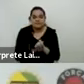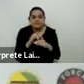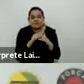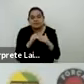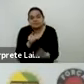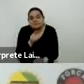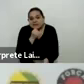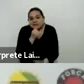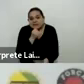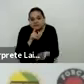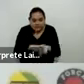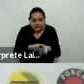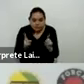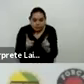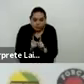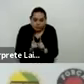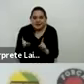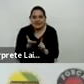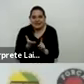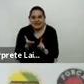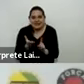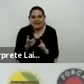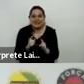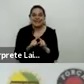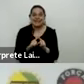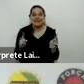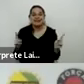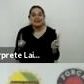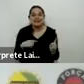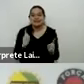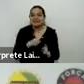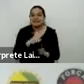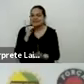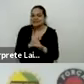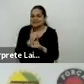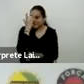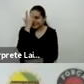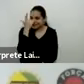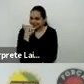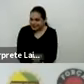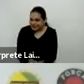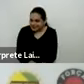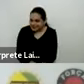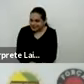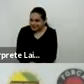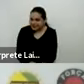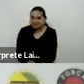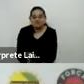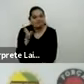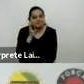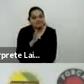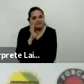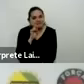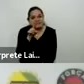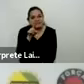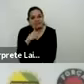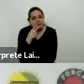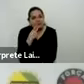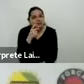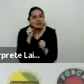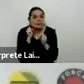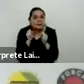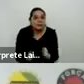tempo menor, mas a gente vai se encontrar amanhã. E foi bacana você falar que é possível Até também.